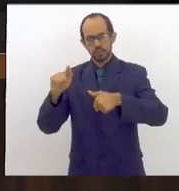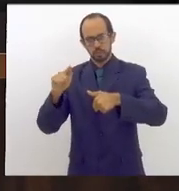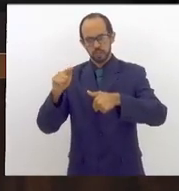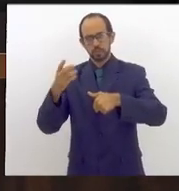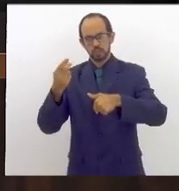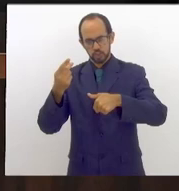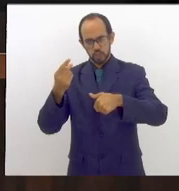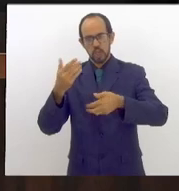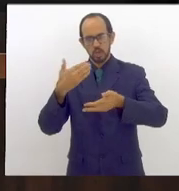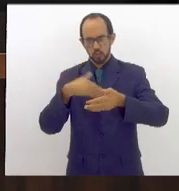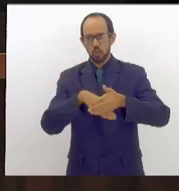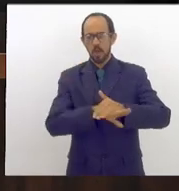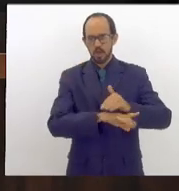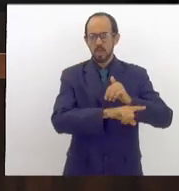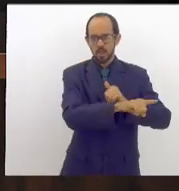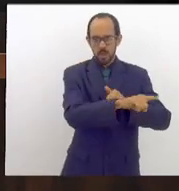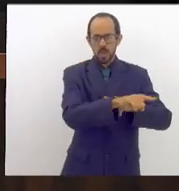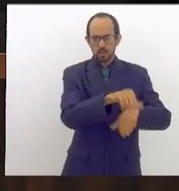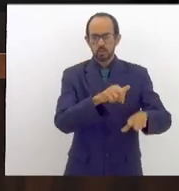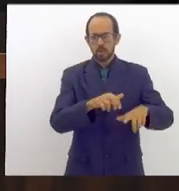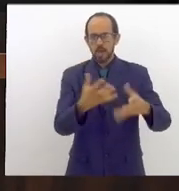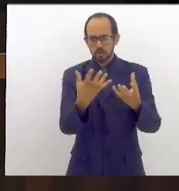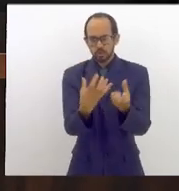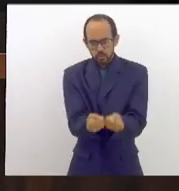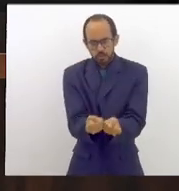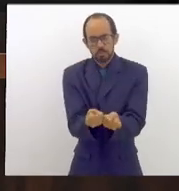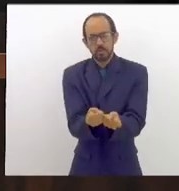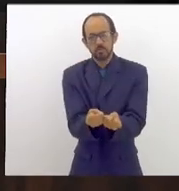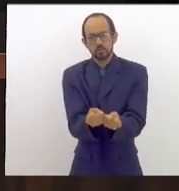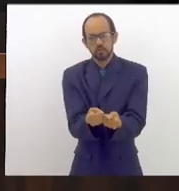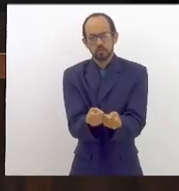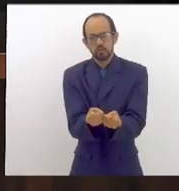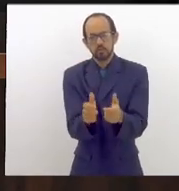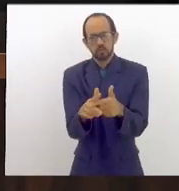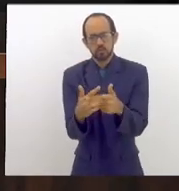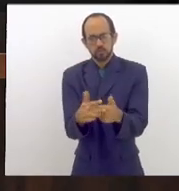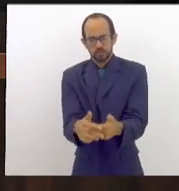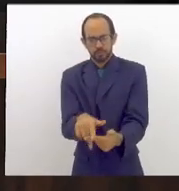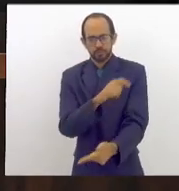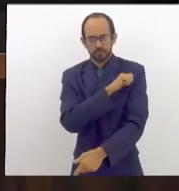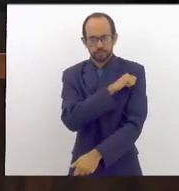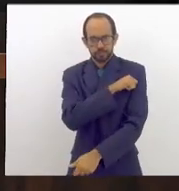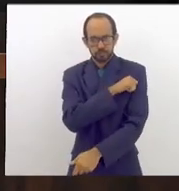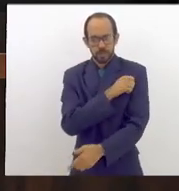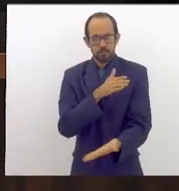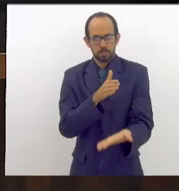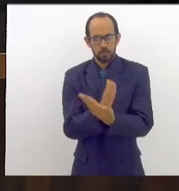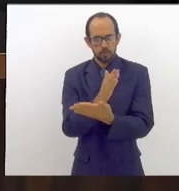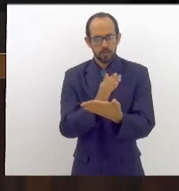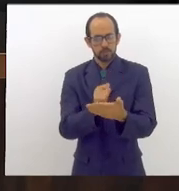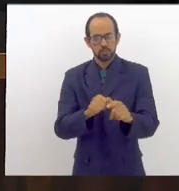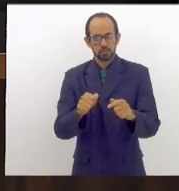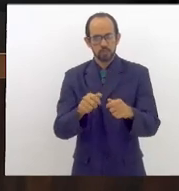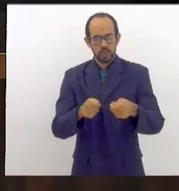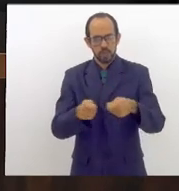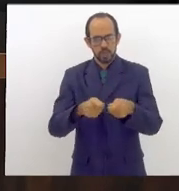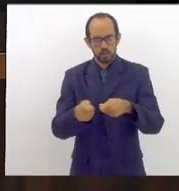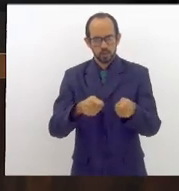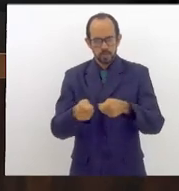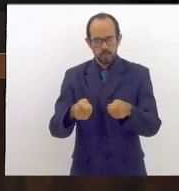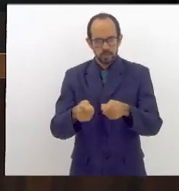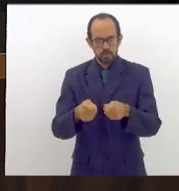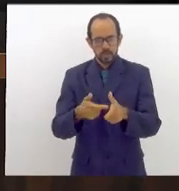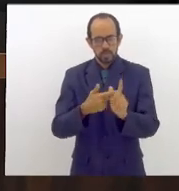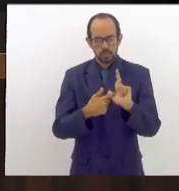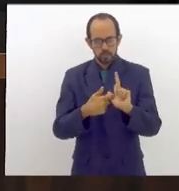com Adesão do regime de recuperação fiscal e renovação do regime aprovamos a renegociação da dívida do estado com união se isso não acontecesse no Rio de Janeiro